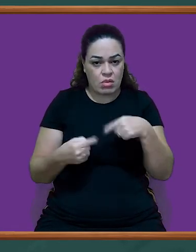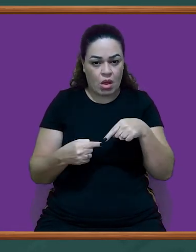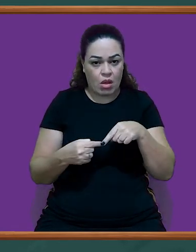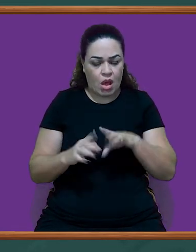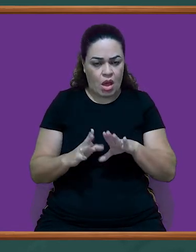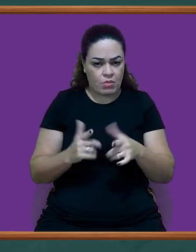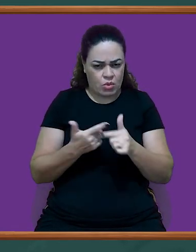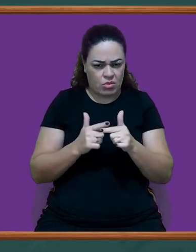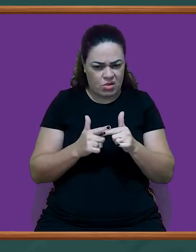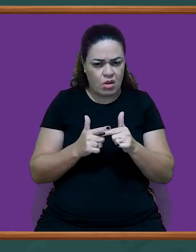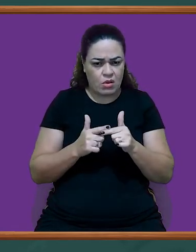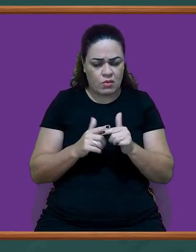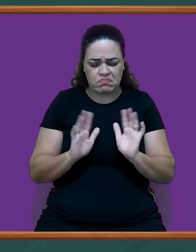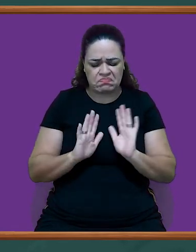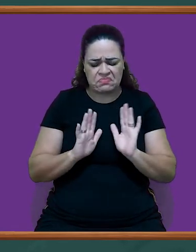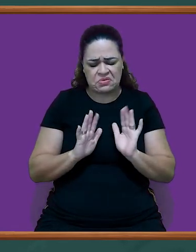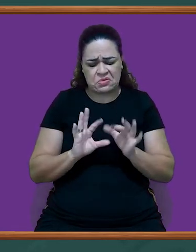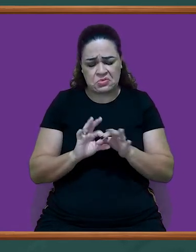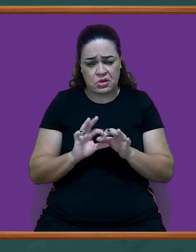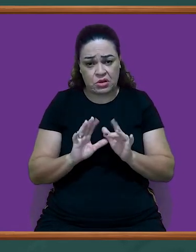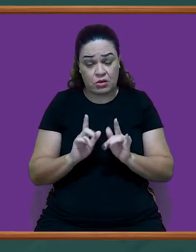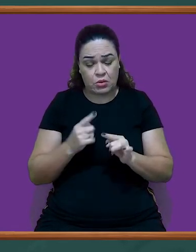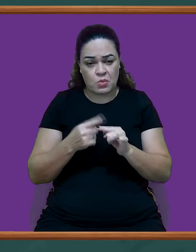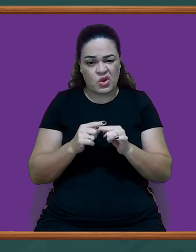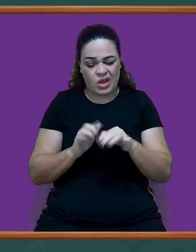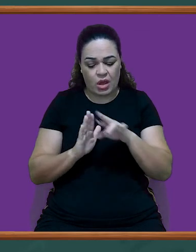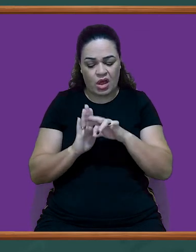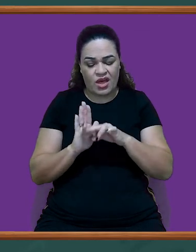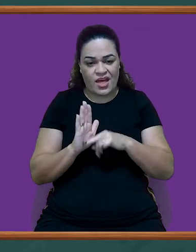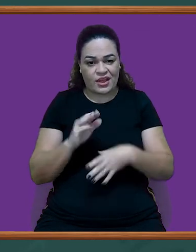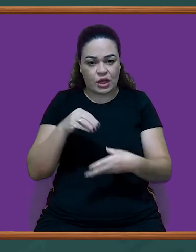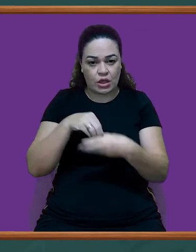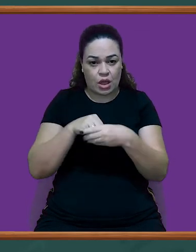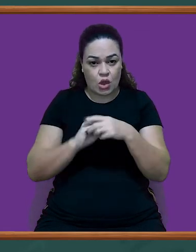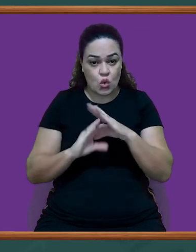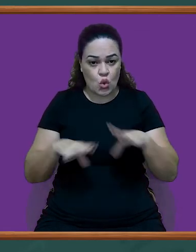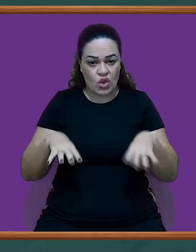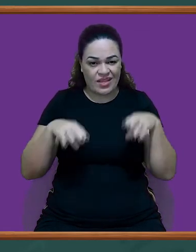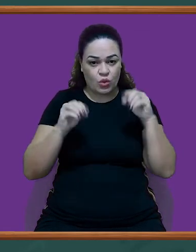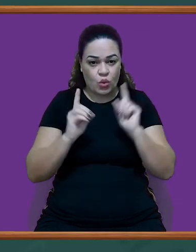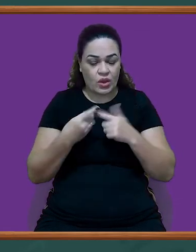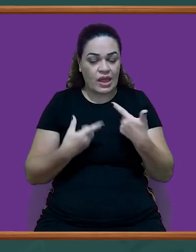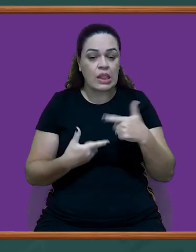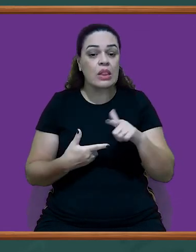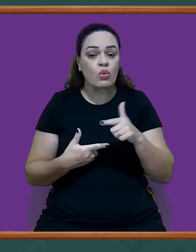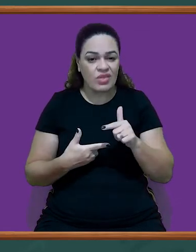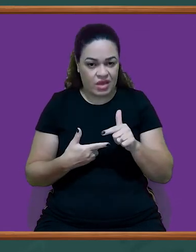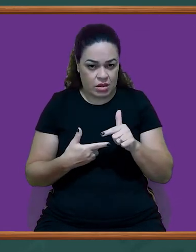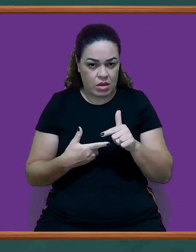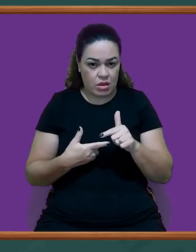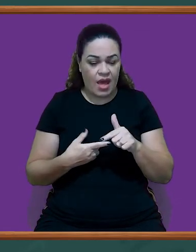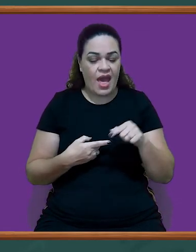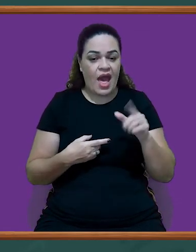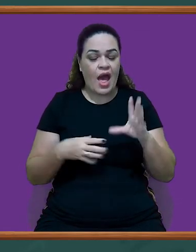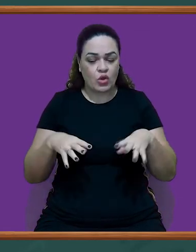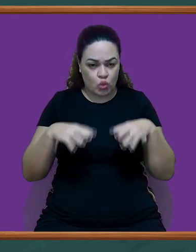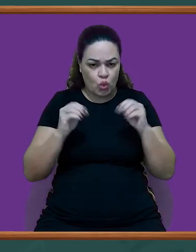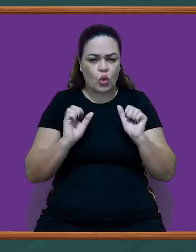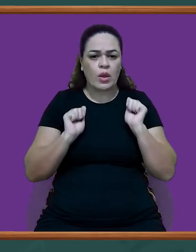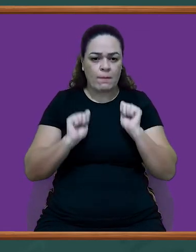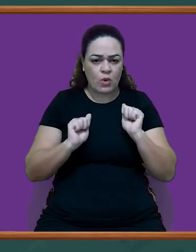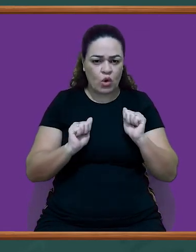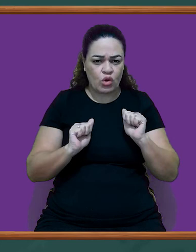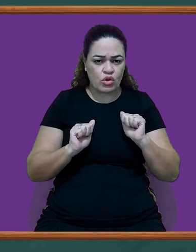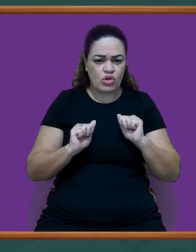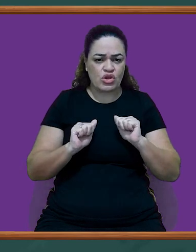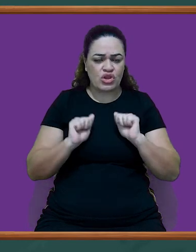não aí não tem problema porque não existe essa regra para Torre e ela não pode se colocar em Perigo a torre